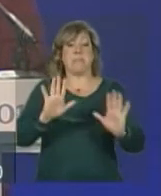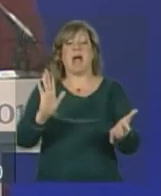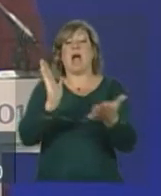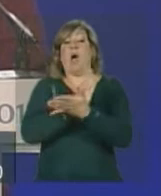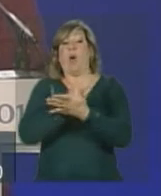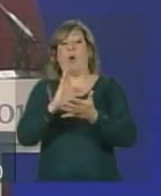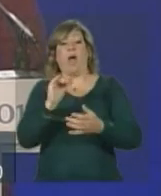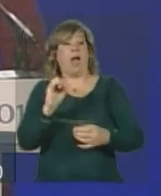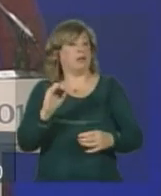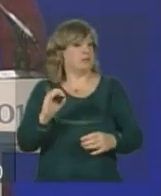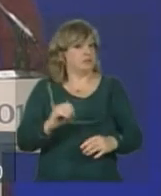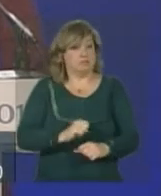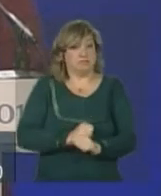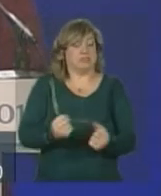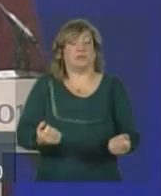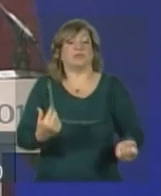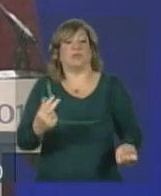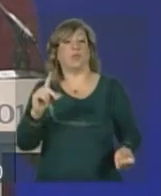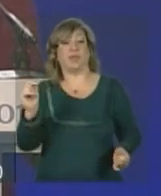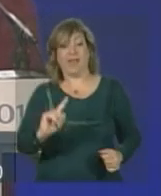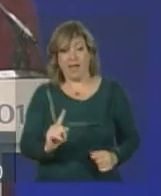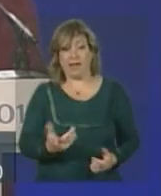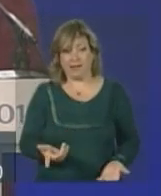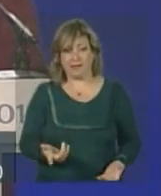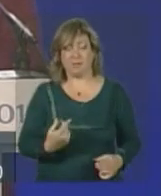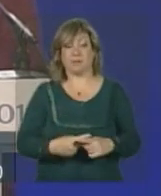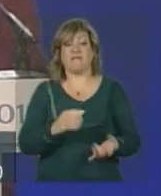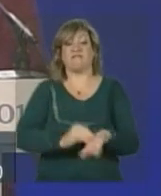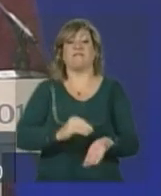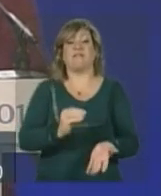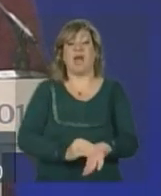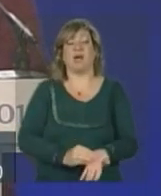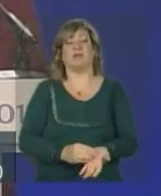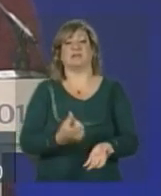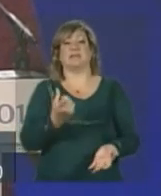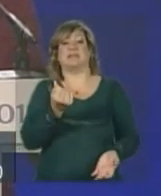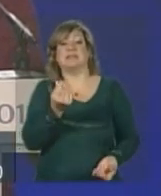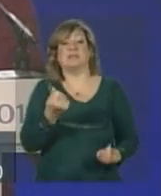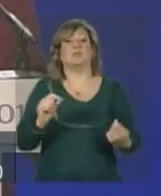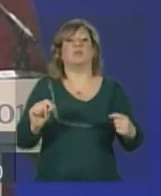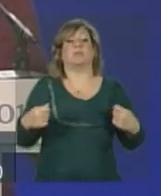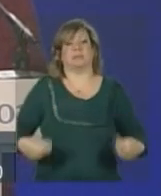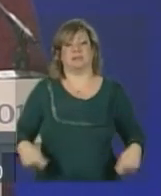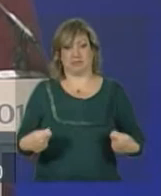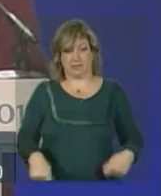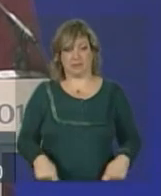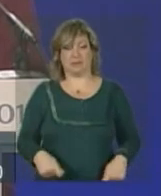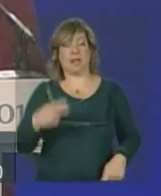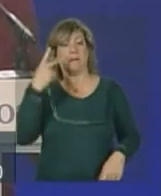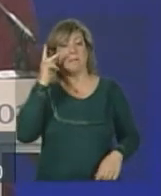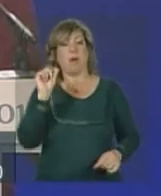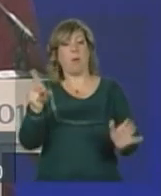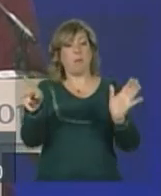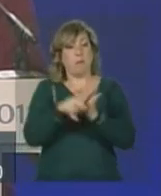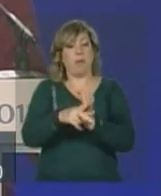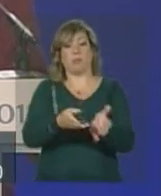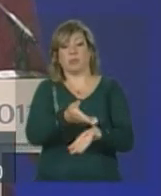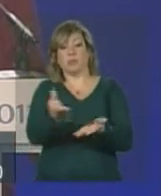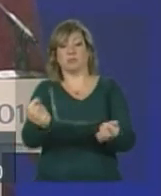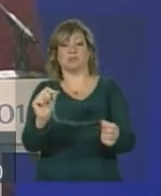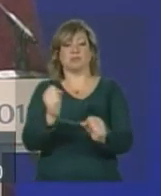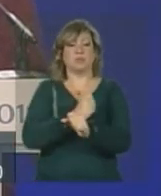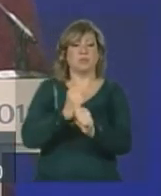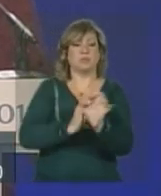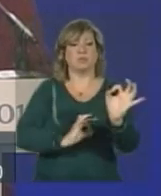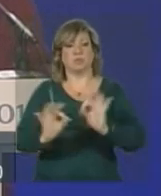até inviáveis, na medida que faltam os recursos necessários para o próprio saneamento.